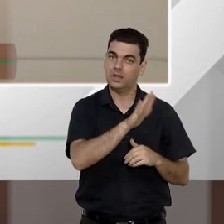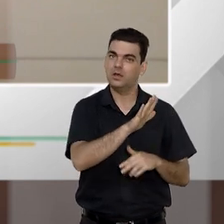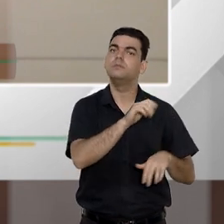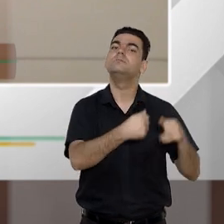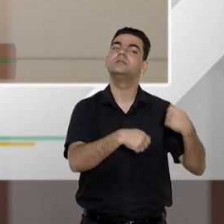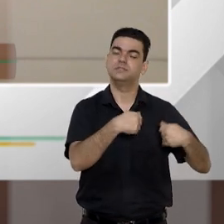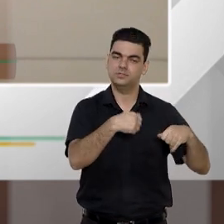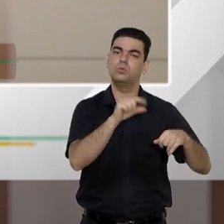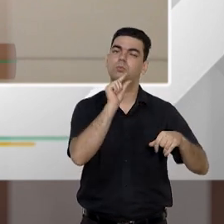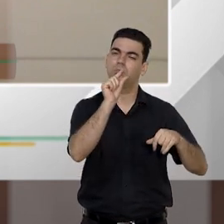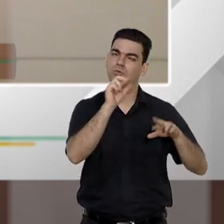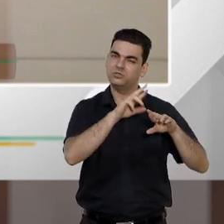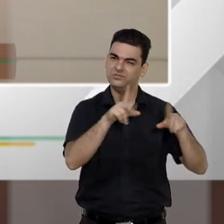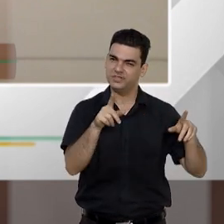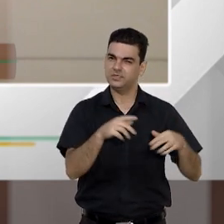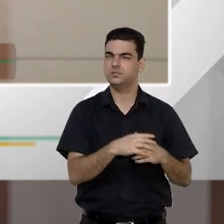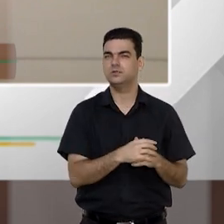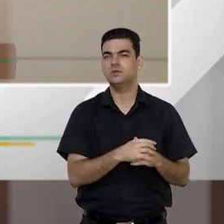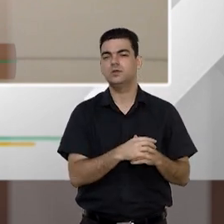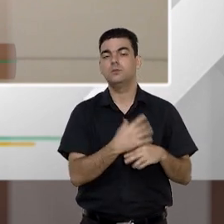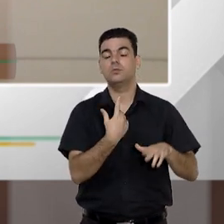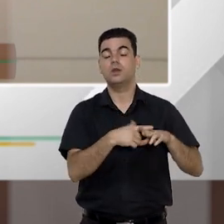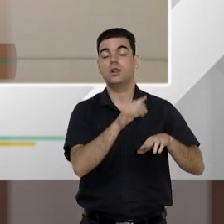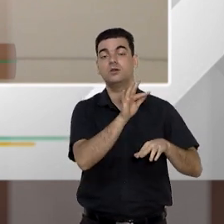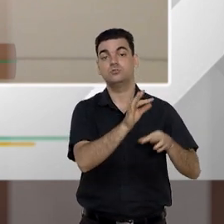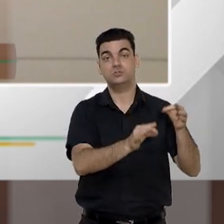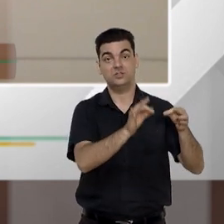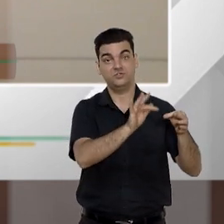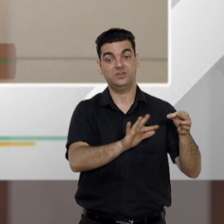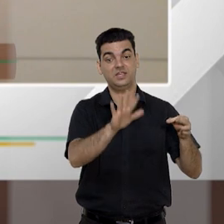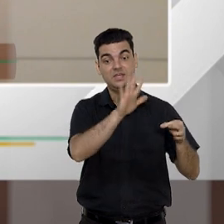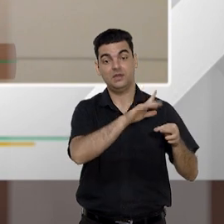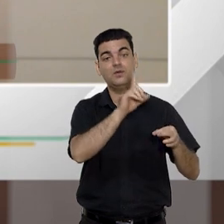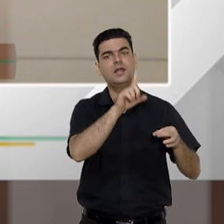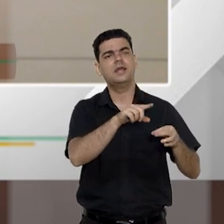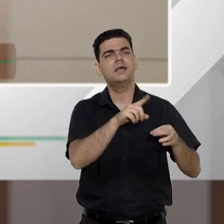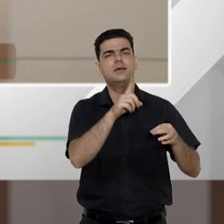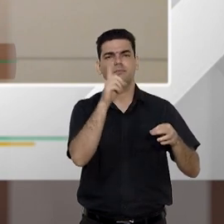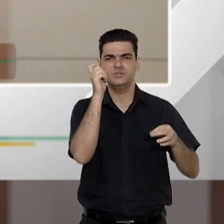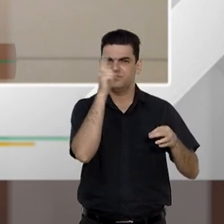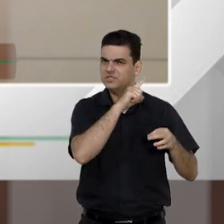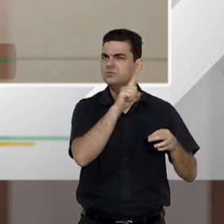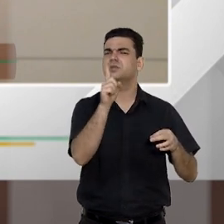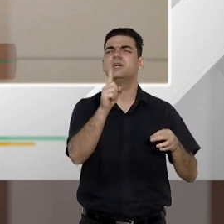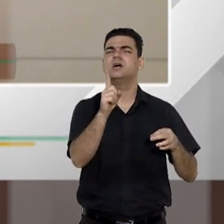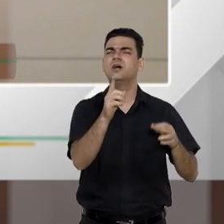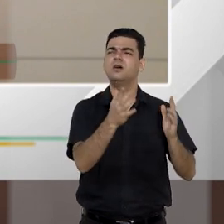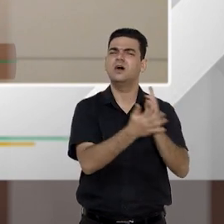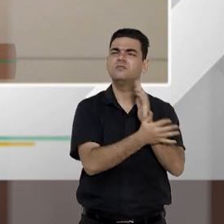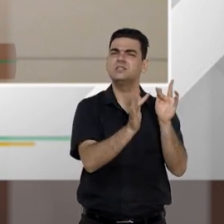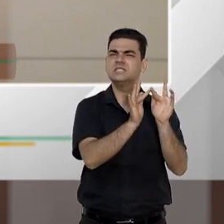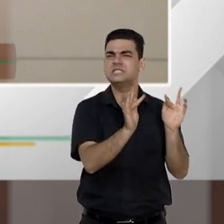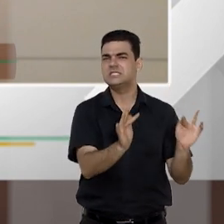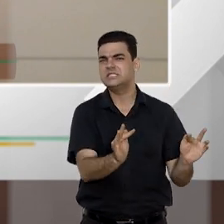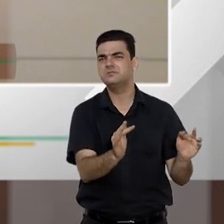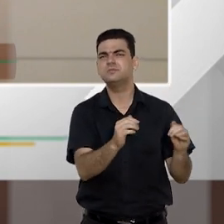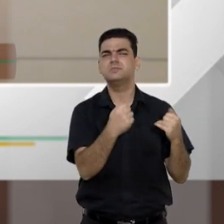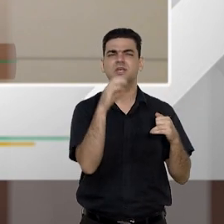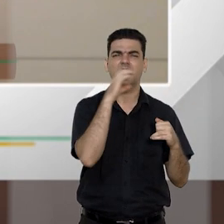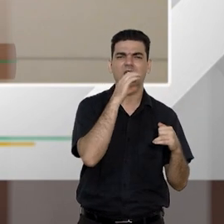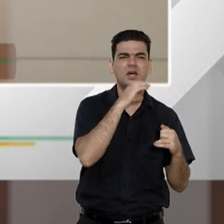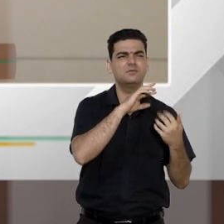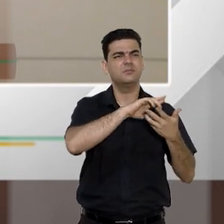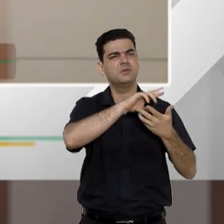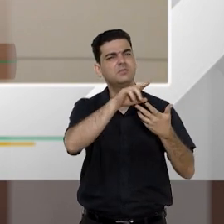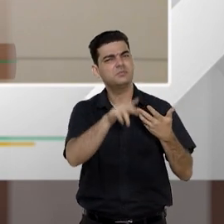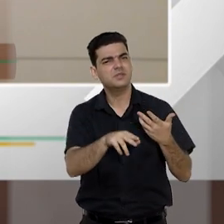federal. É necessário que tenhamos diferenças, não podemos esquecer. O juizado federal julga causas de menor complexidade, tem critérios específicos